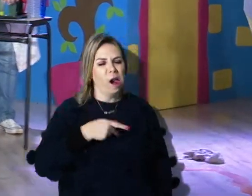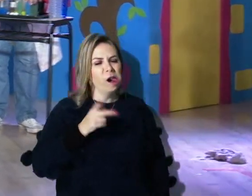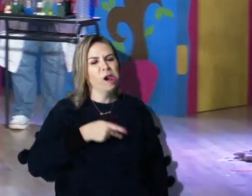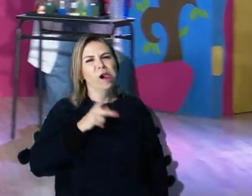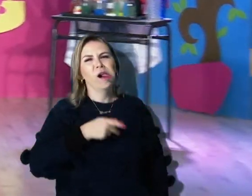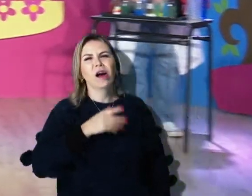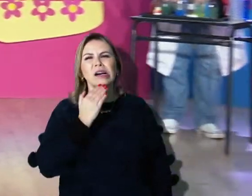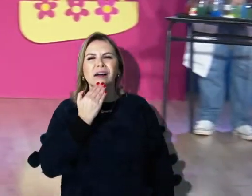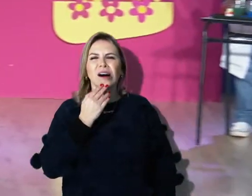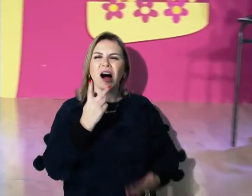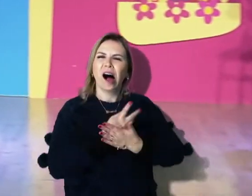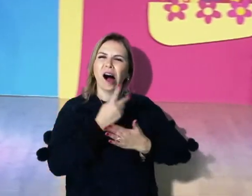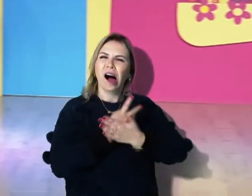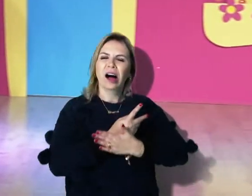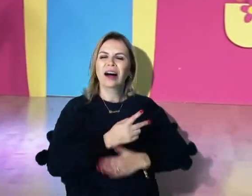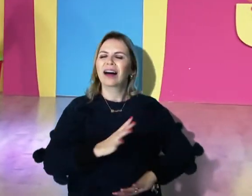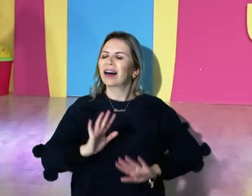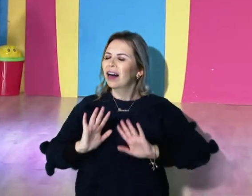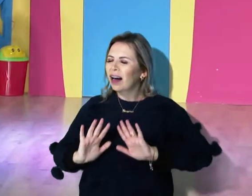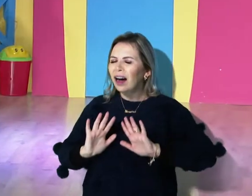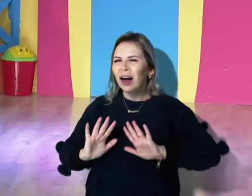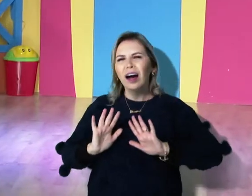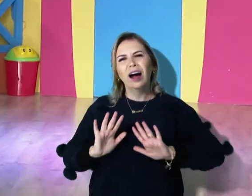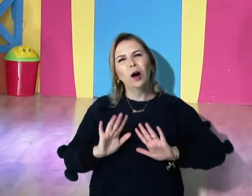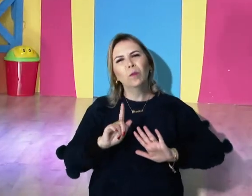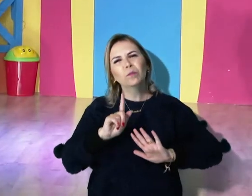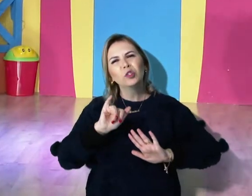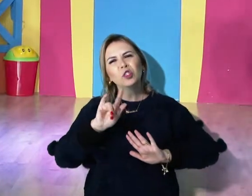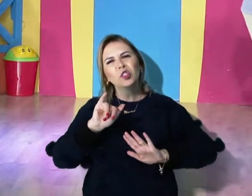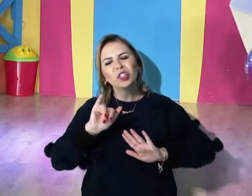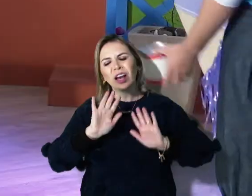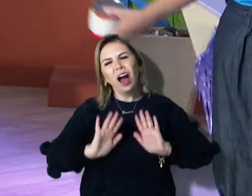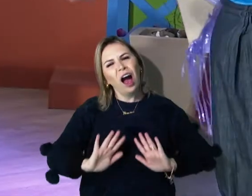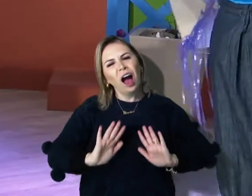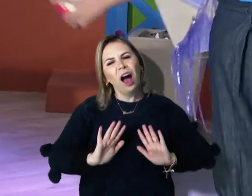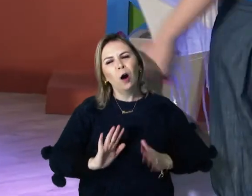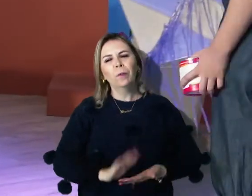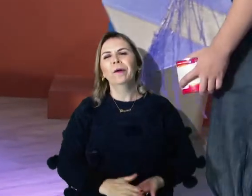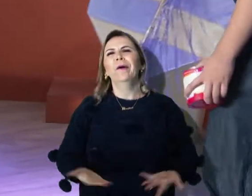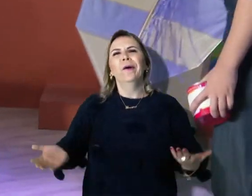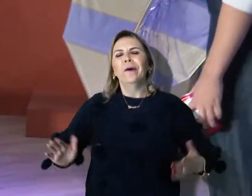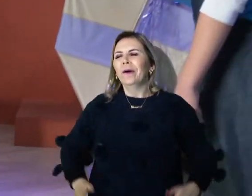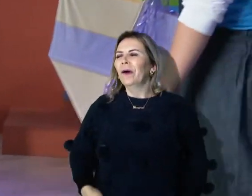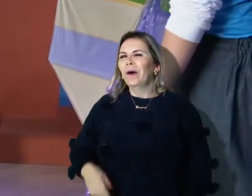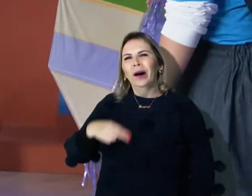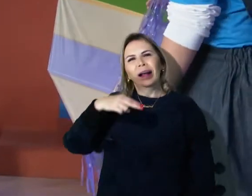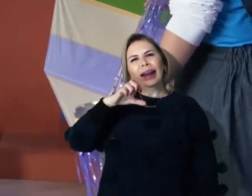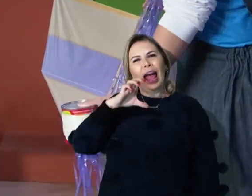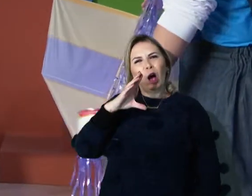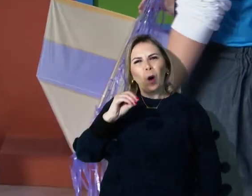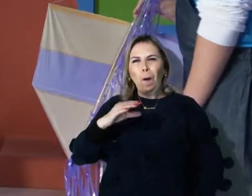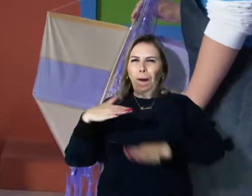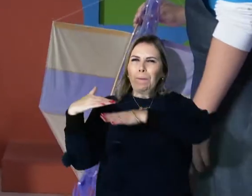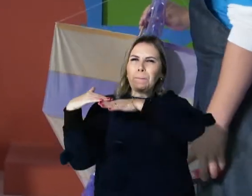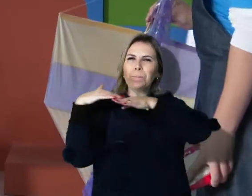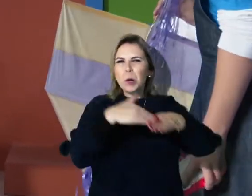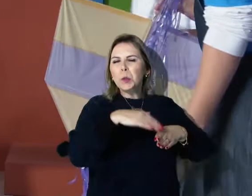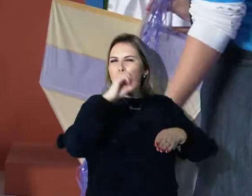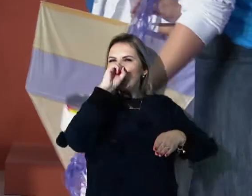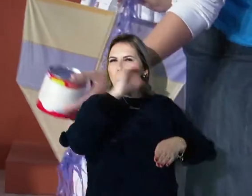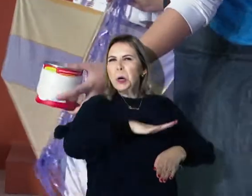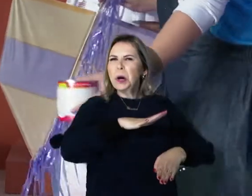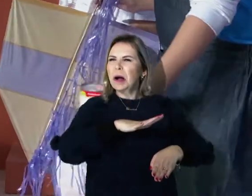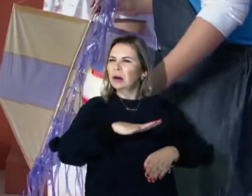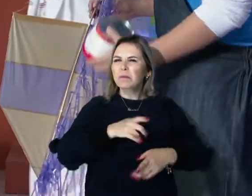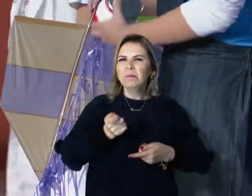tudo errado. Calma, Gigi, calma. Ô, Neco, você precisa falar assim com ela,